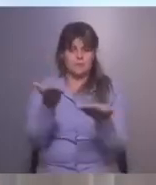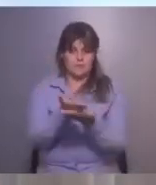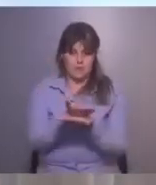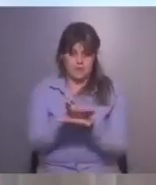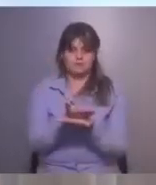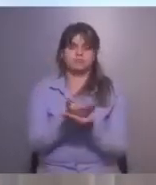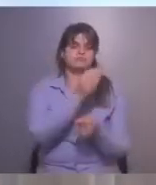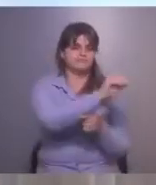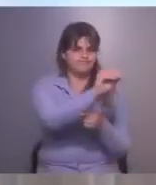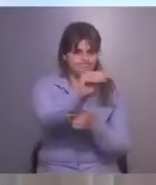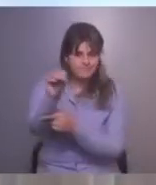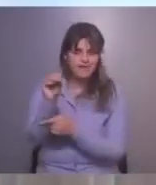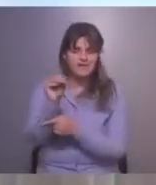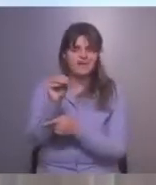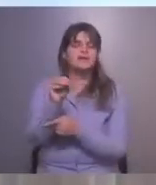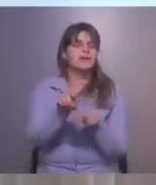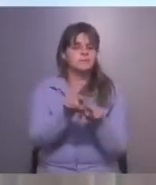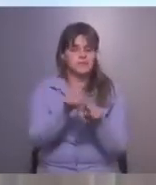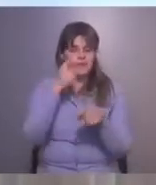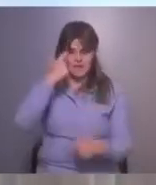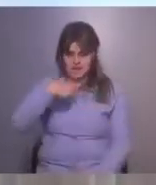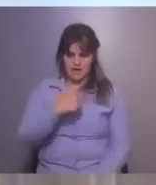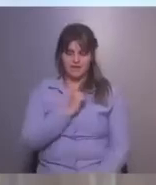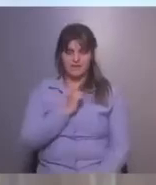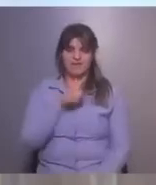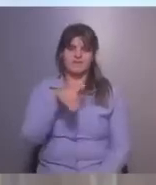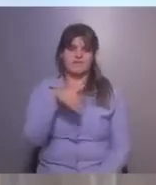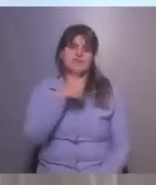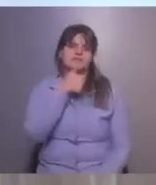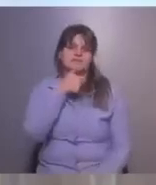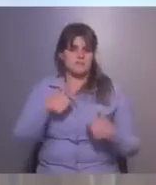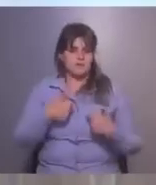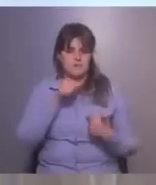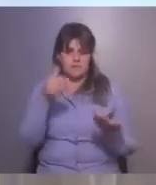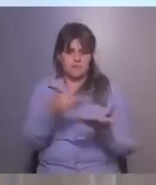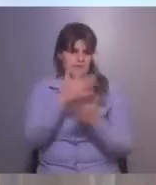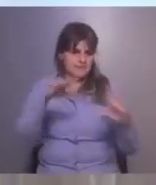hei de dar é a minha carne, que eu darei pela vida do mundo.